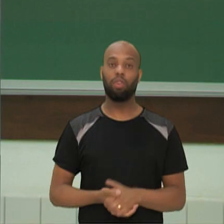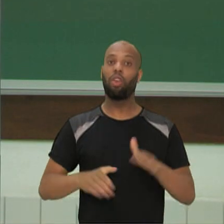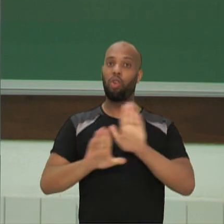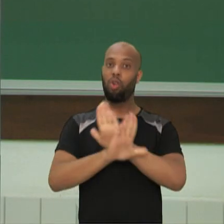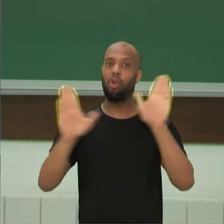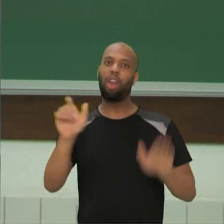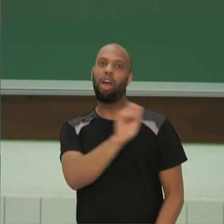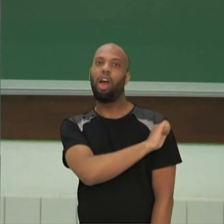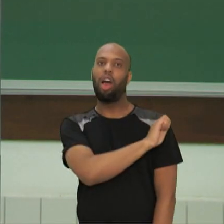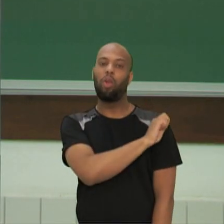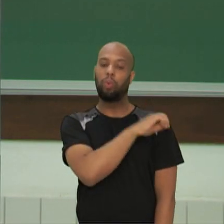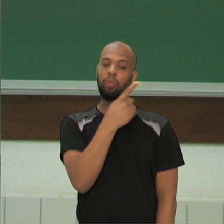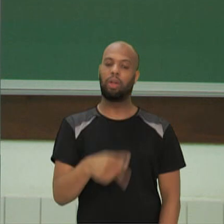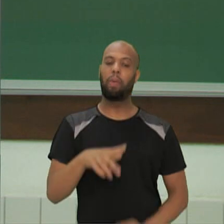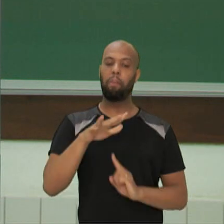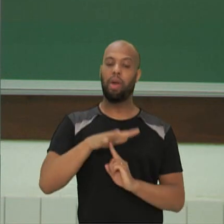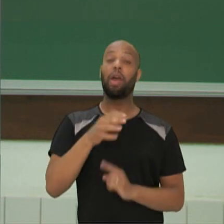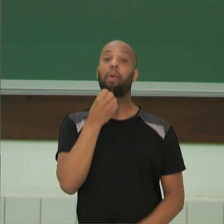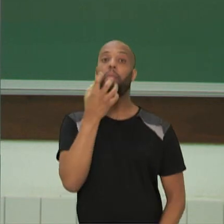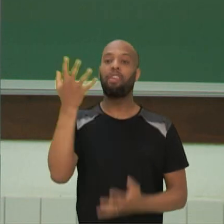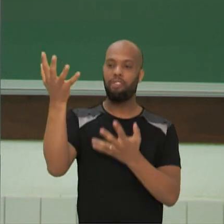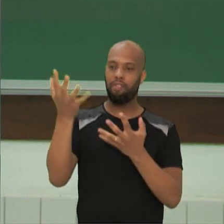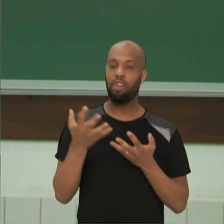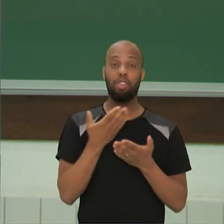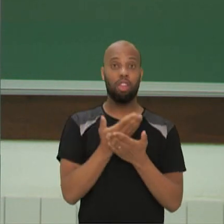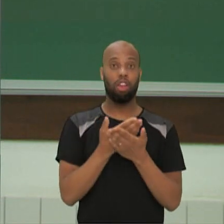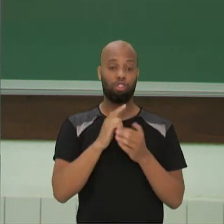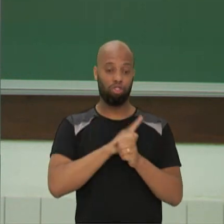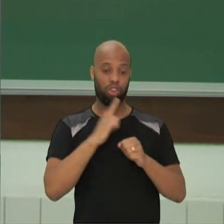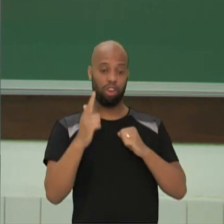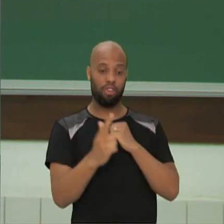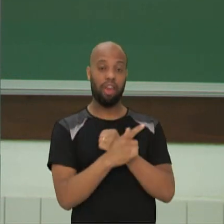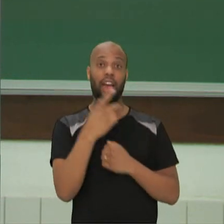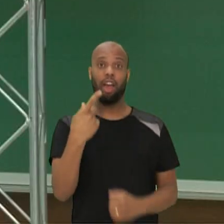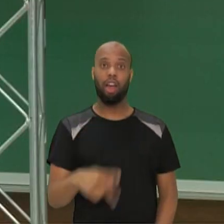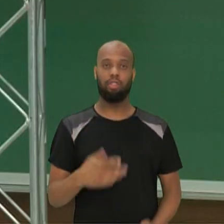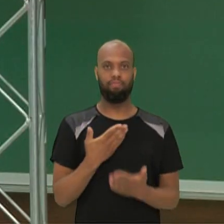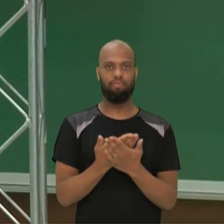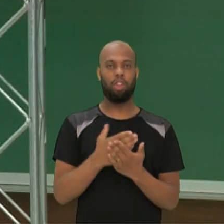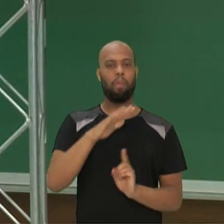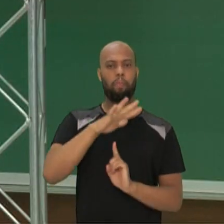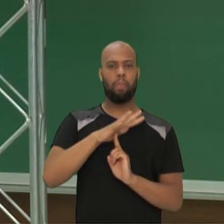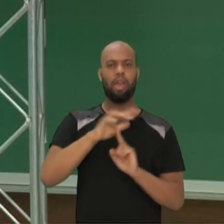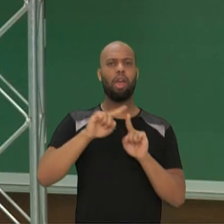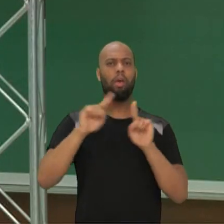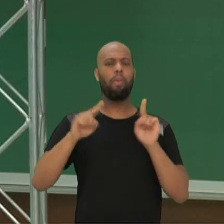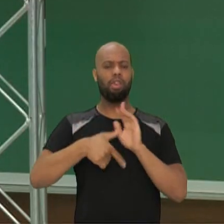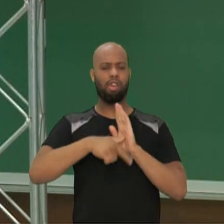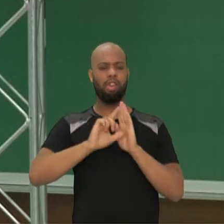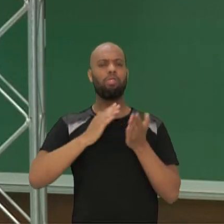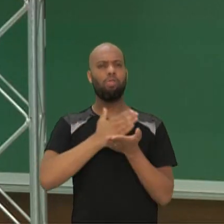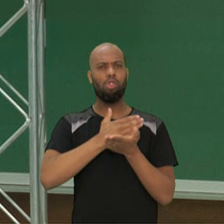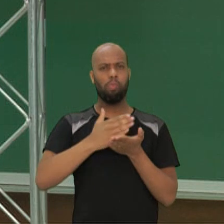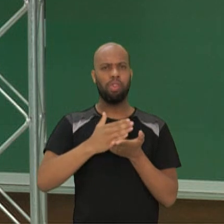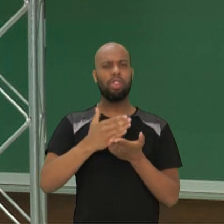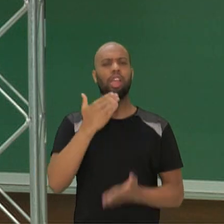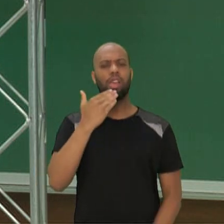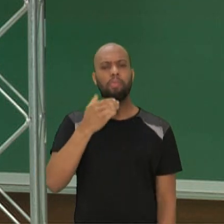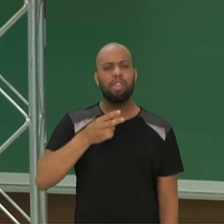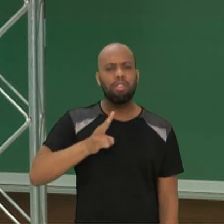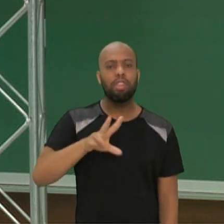Olá, estudante paranaense, bem-vindo à aula de Geografia do programa Aula Paraná. E antes de darmos início à nossa aula, como sempre peço a